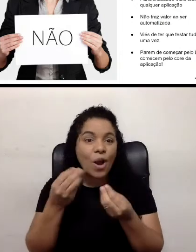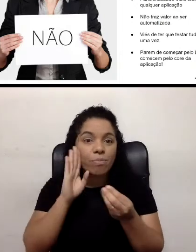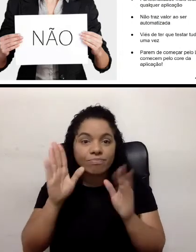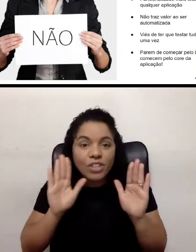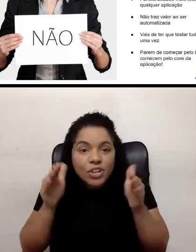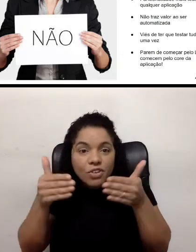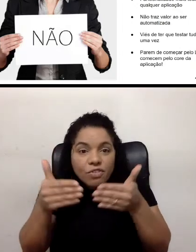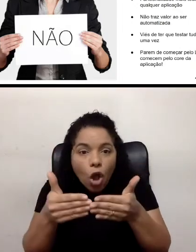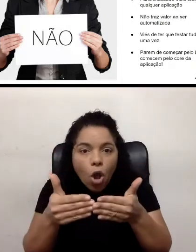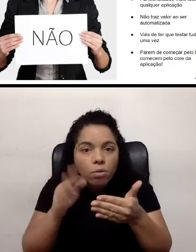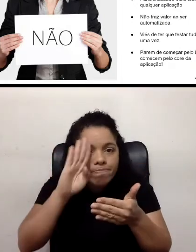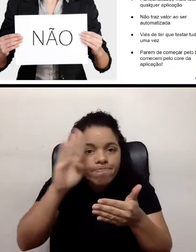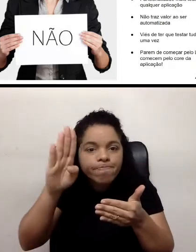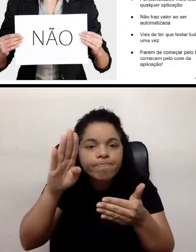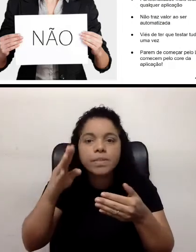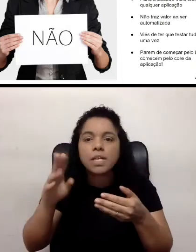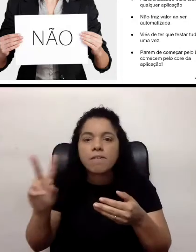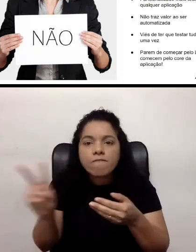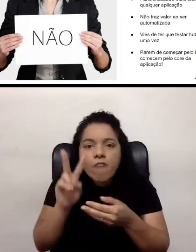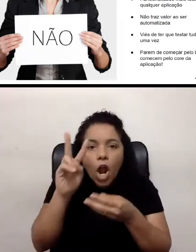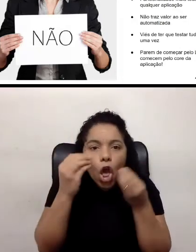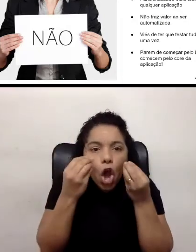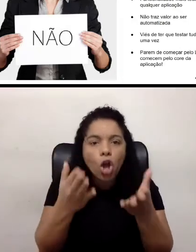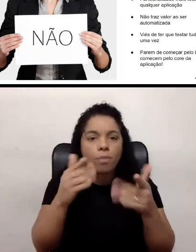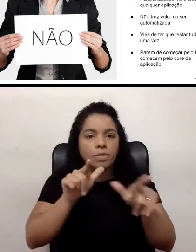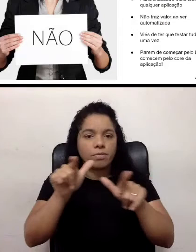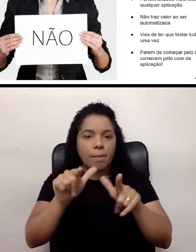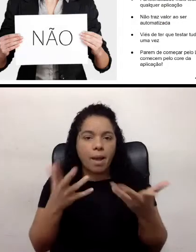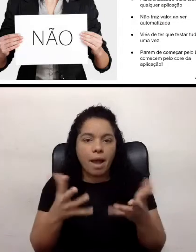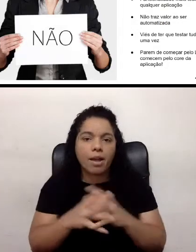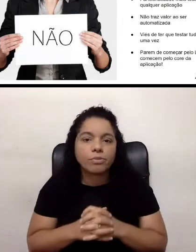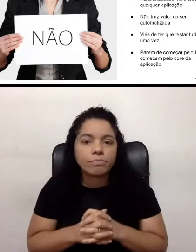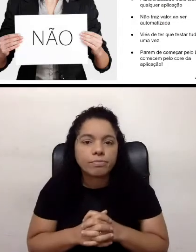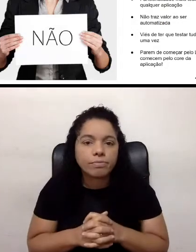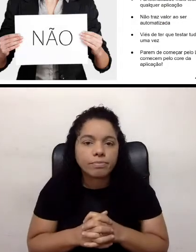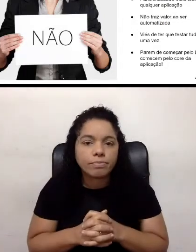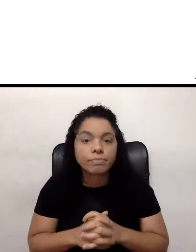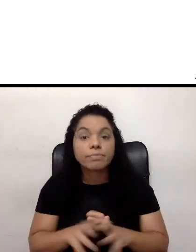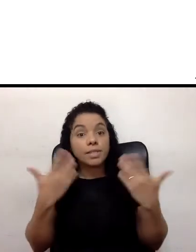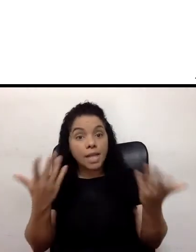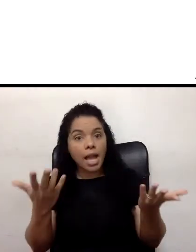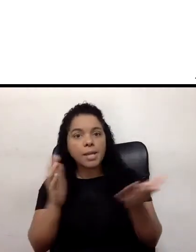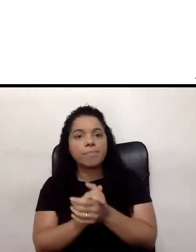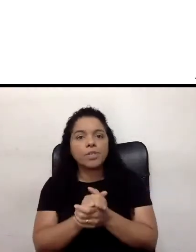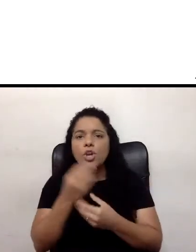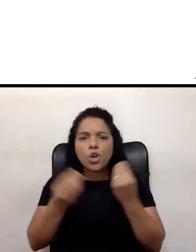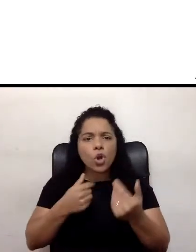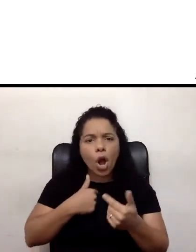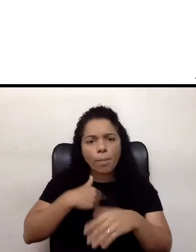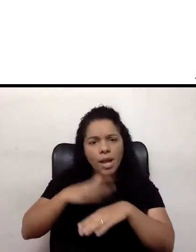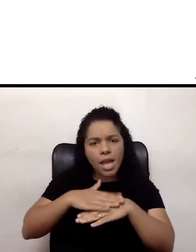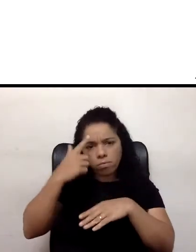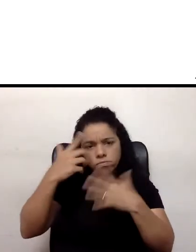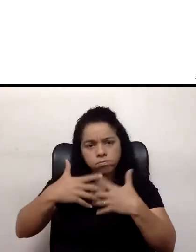Foca no core da aplicação. Traz valor para o seu trabalho. E aí, como é que eu vou pensar